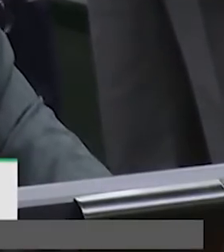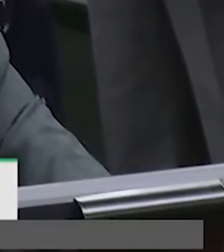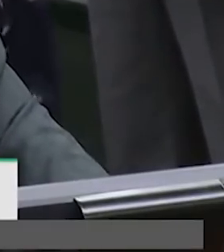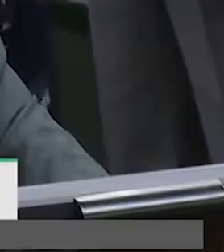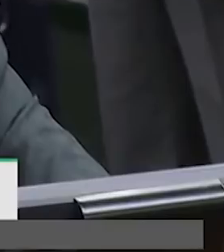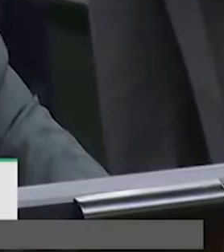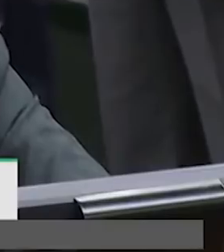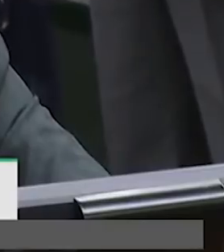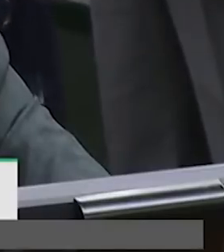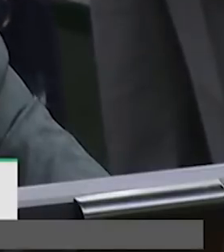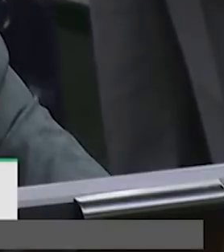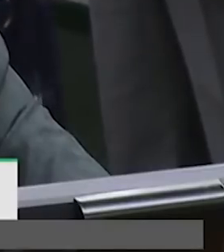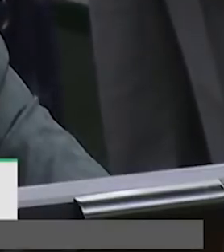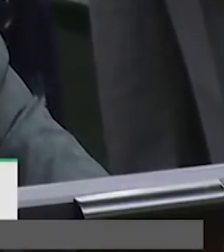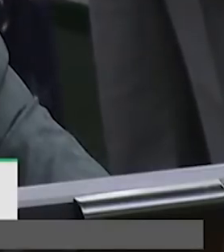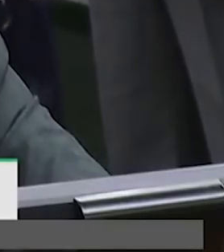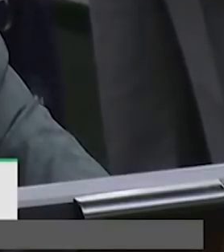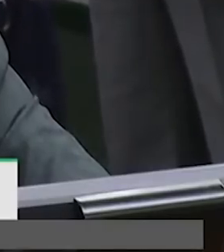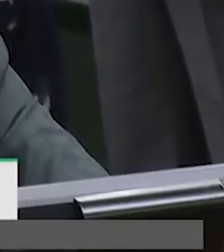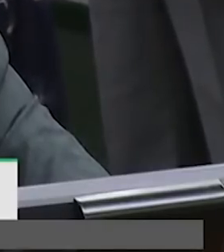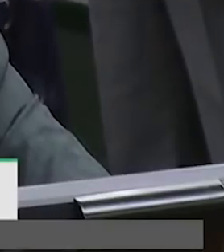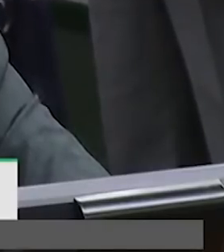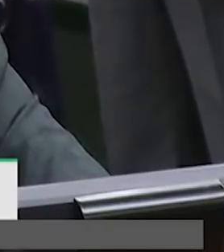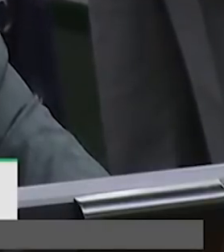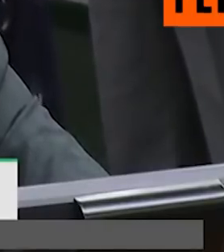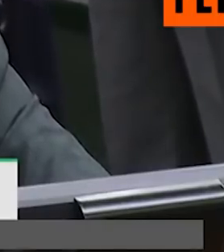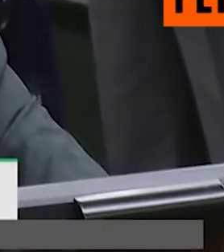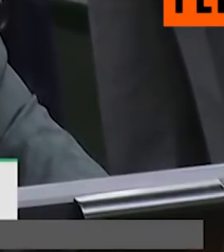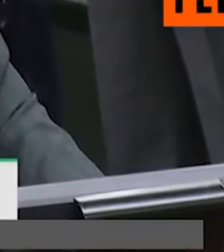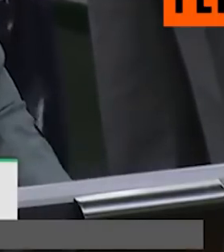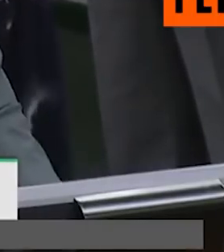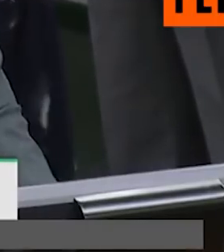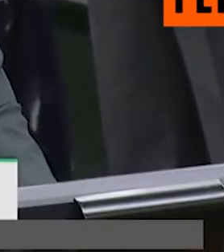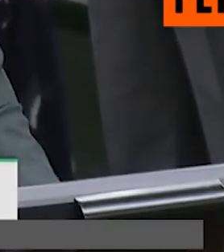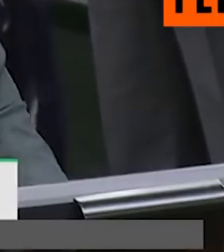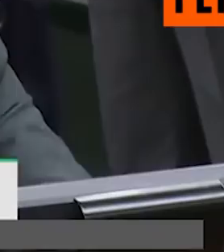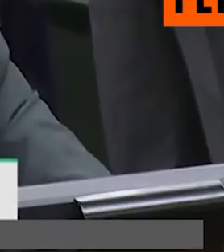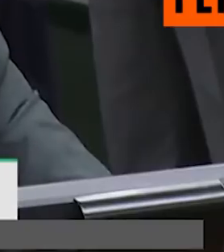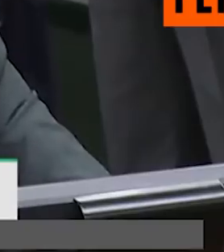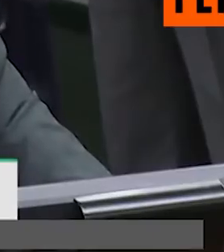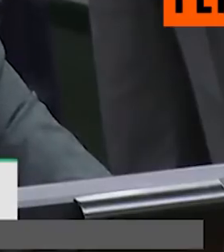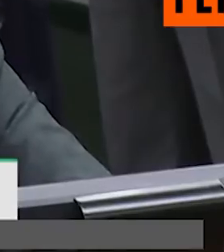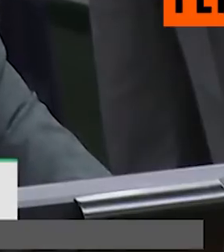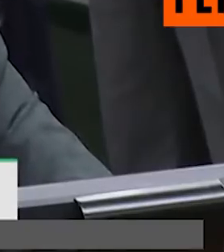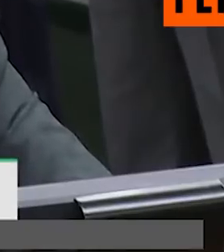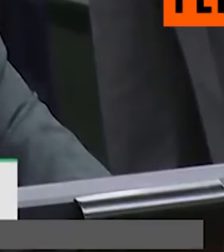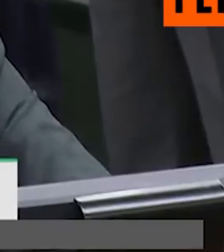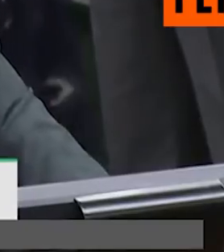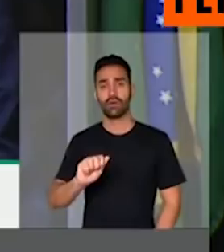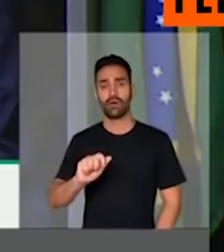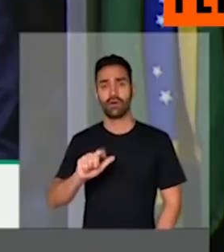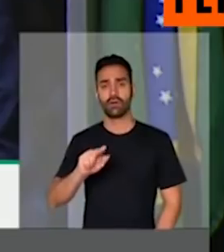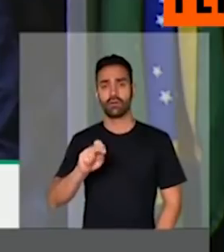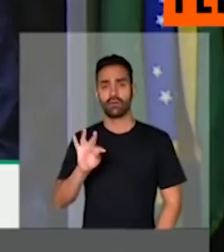pobres. Quando são governo, sabem que para fazer um trabalho bem feito, para manter o ajuste fiscal e o país andando, precisam de um liberal como ministro da Fazenda para equilibrar as contas